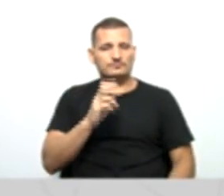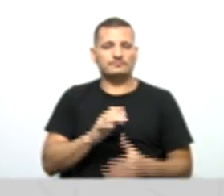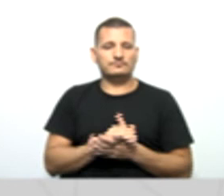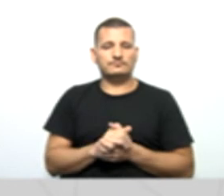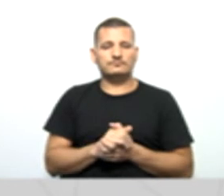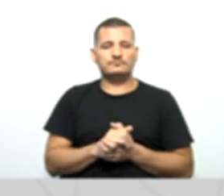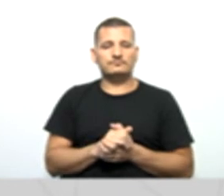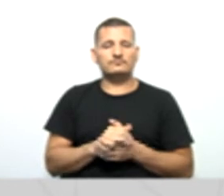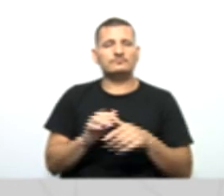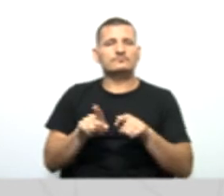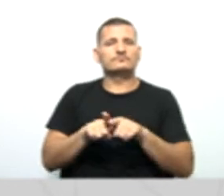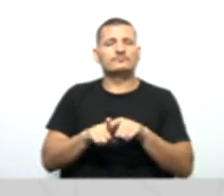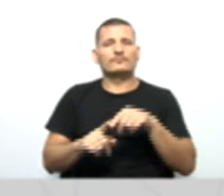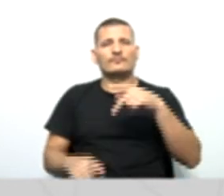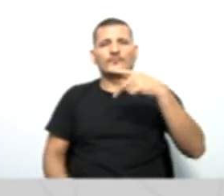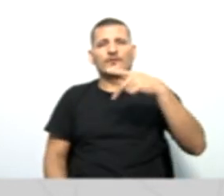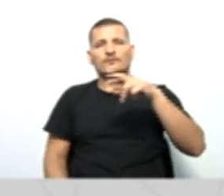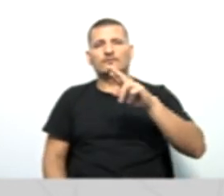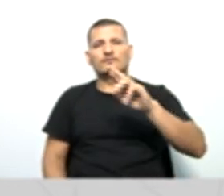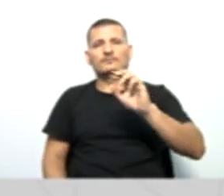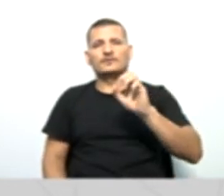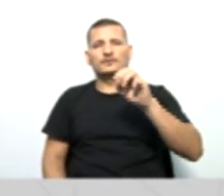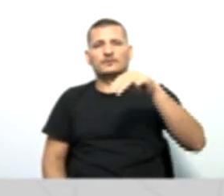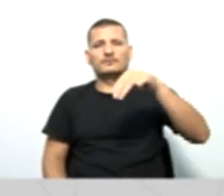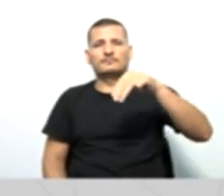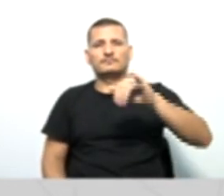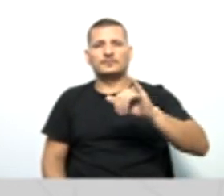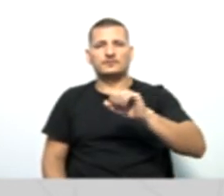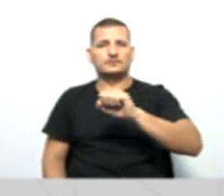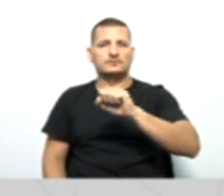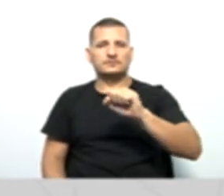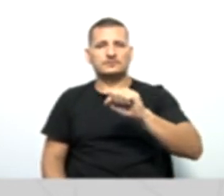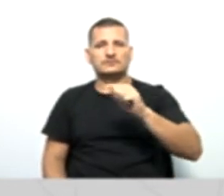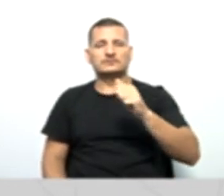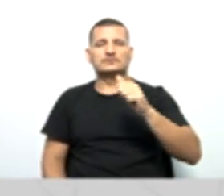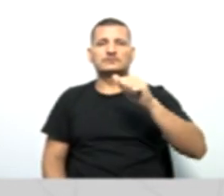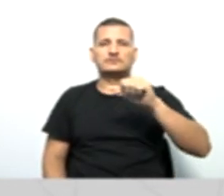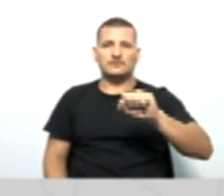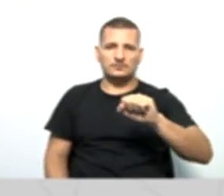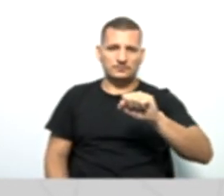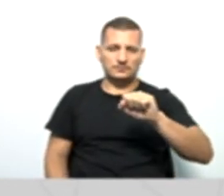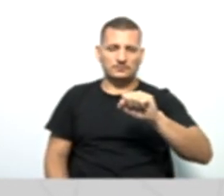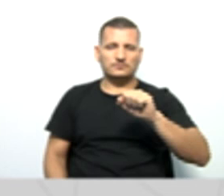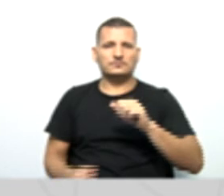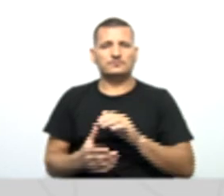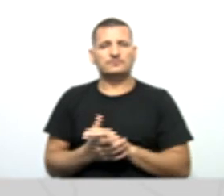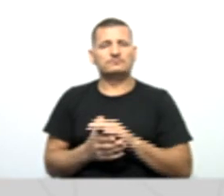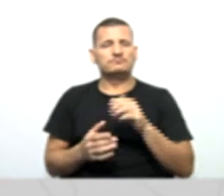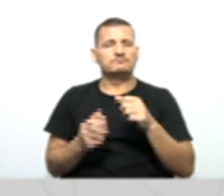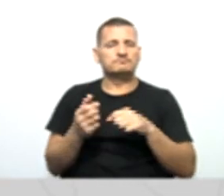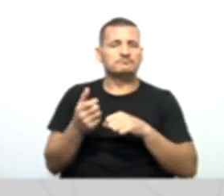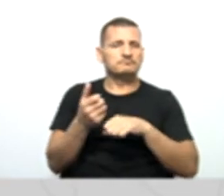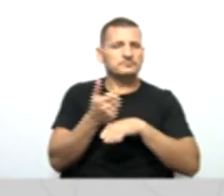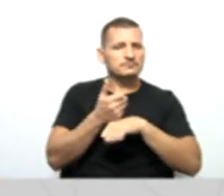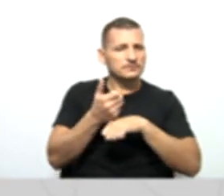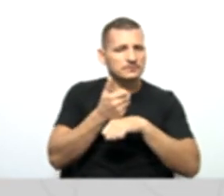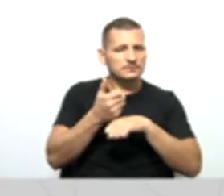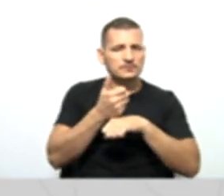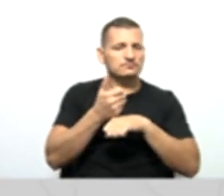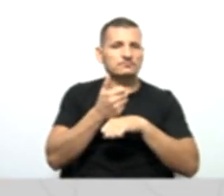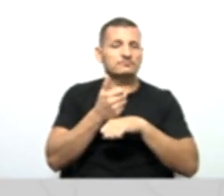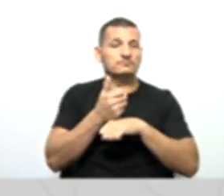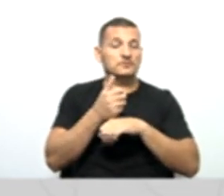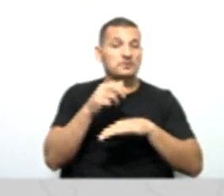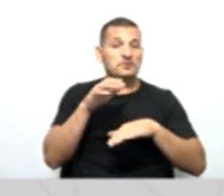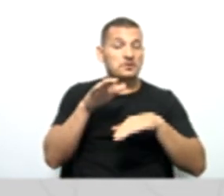questão das premissas, né? As premissas, geralmente, elas ficam meio que à parte do nosso projeto, as pessoas não